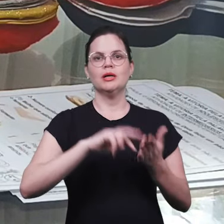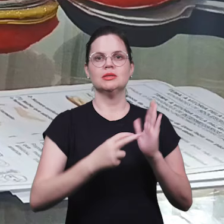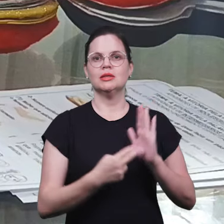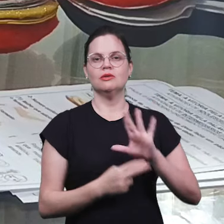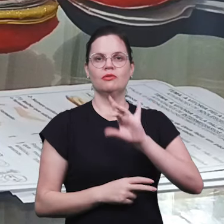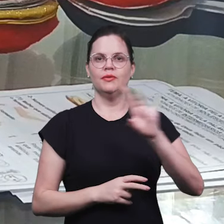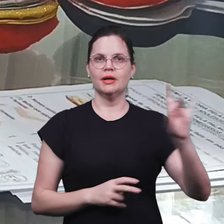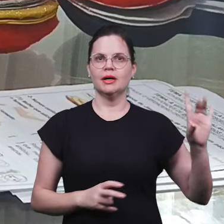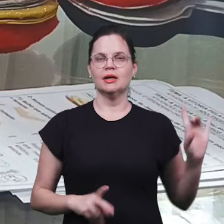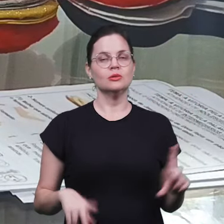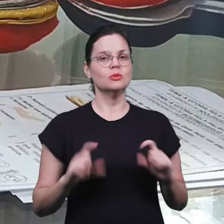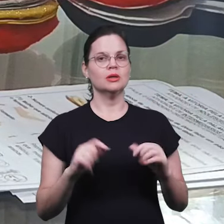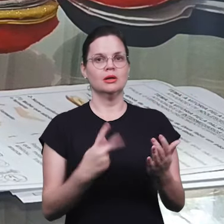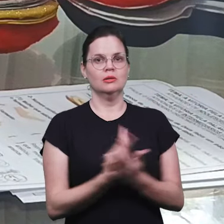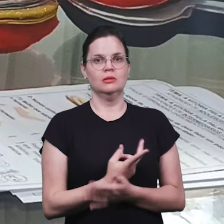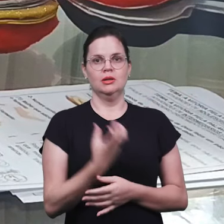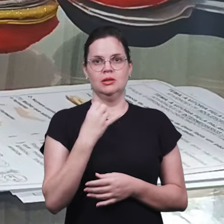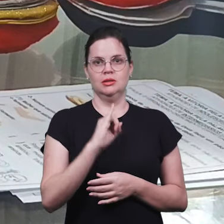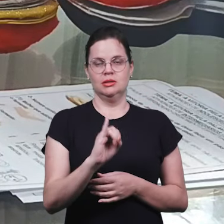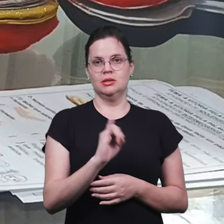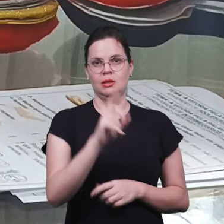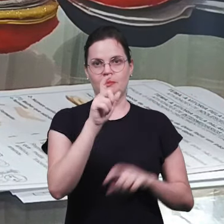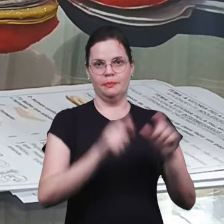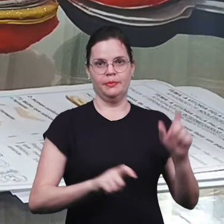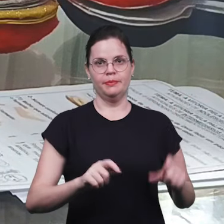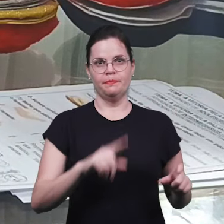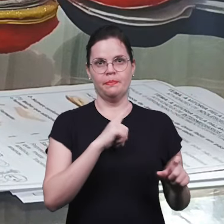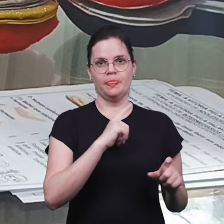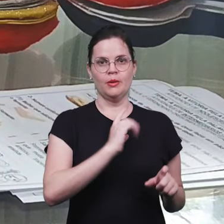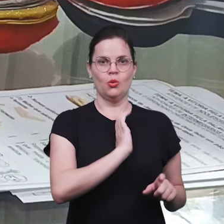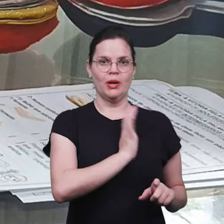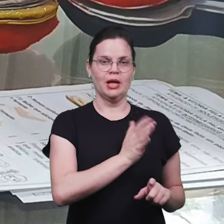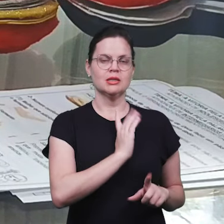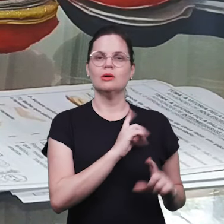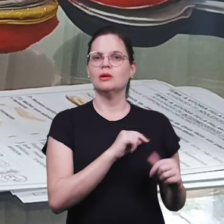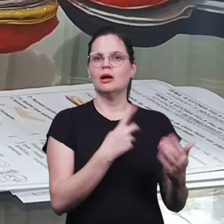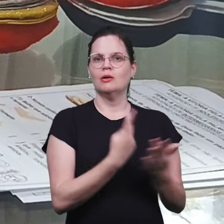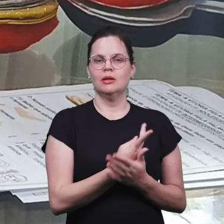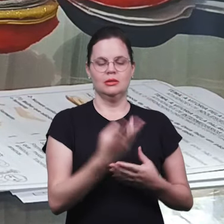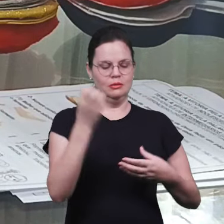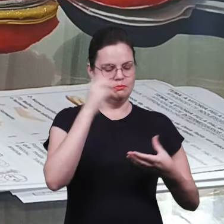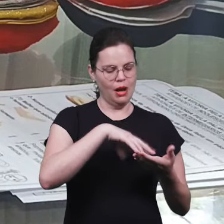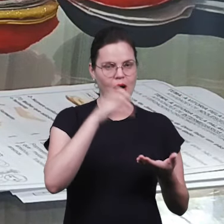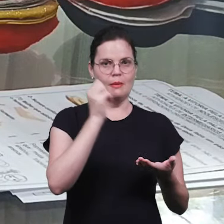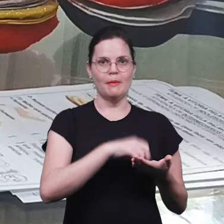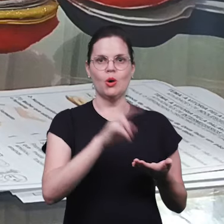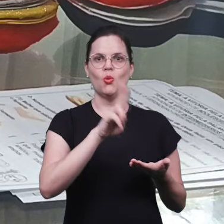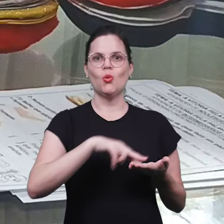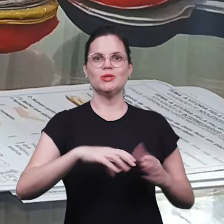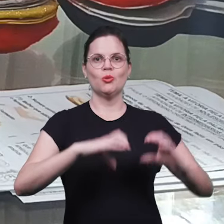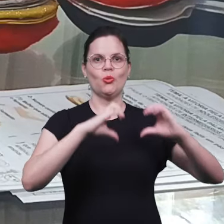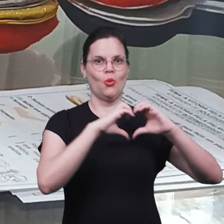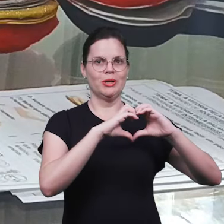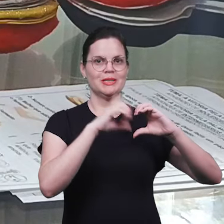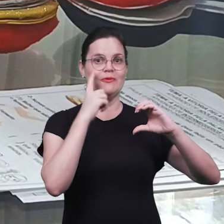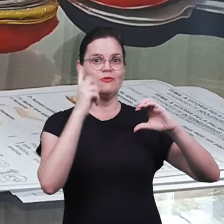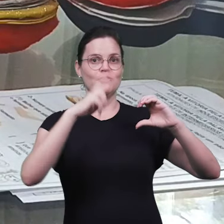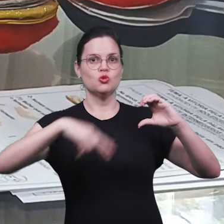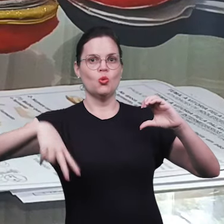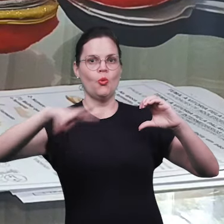que representa, o que acontece, né, na vida do homem, no coração das pessoas, quando essa palavra ela não tem uma